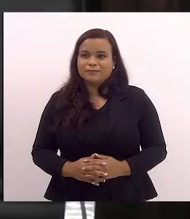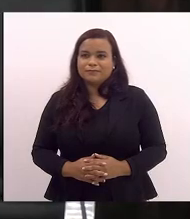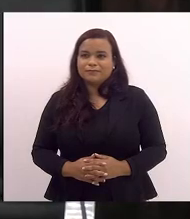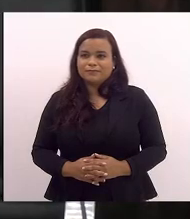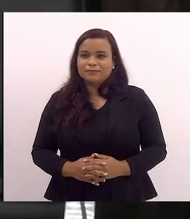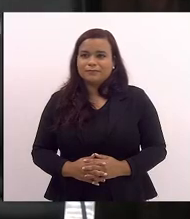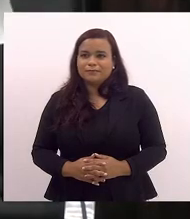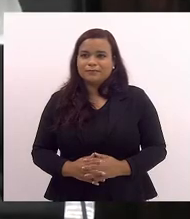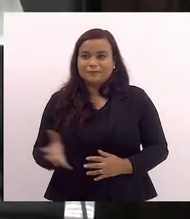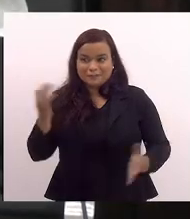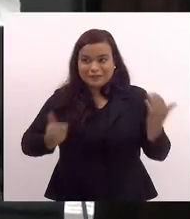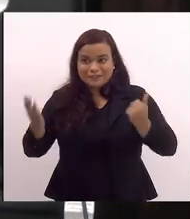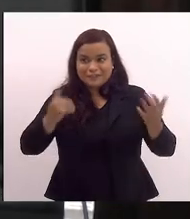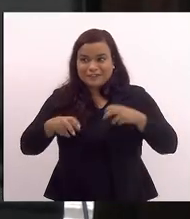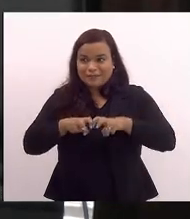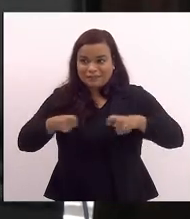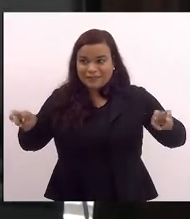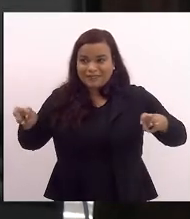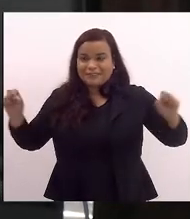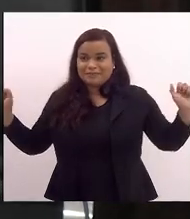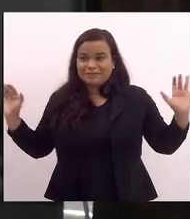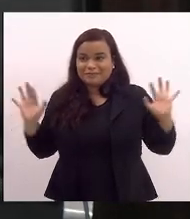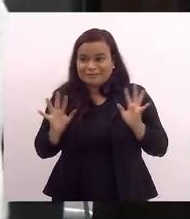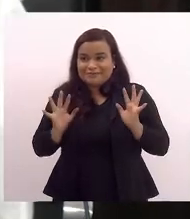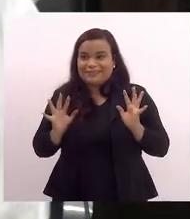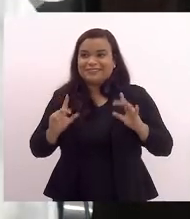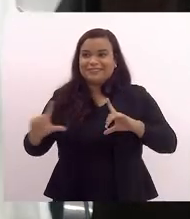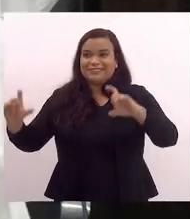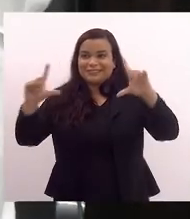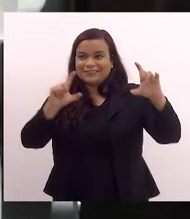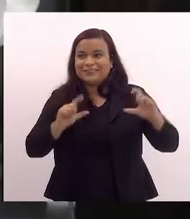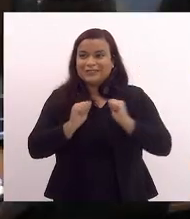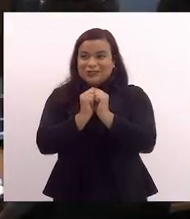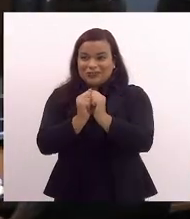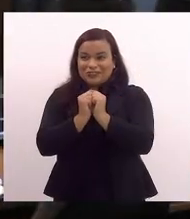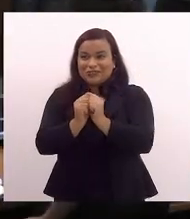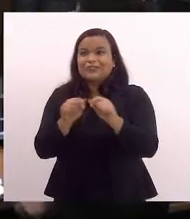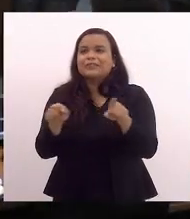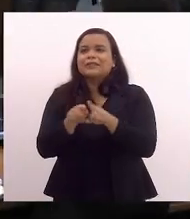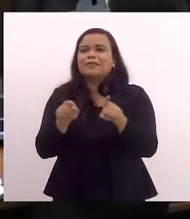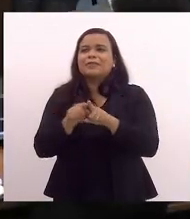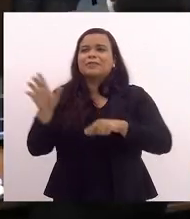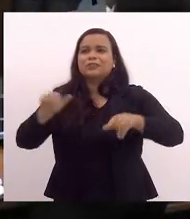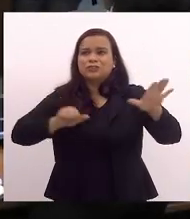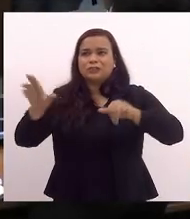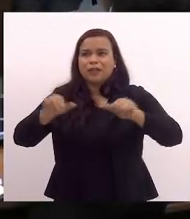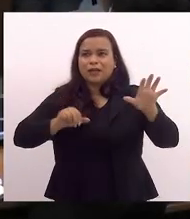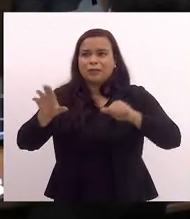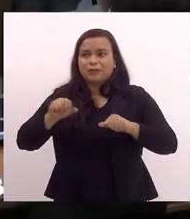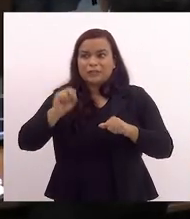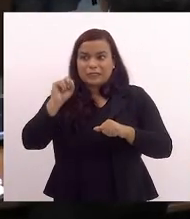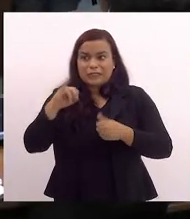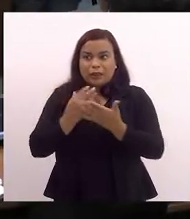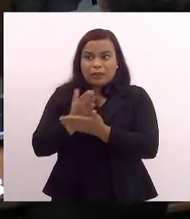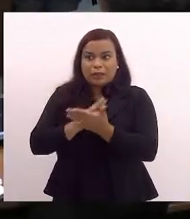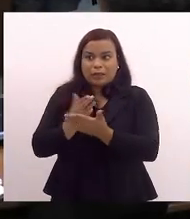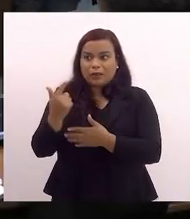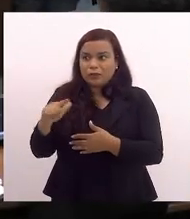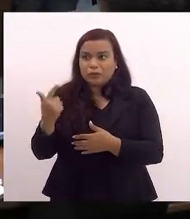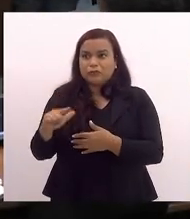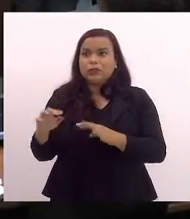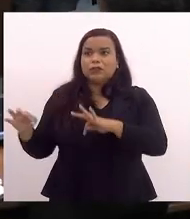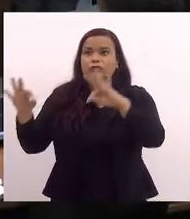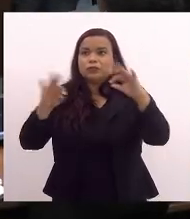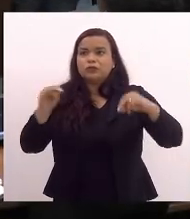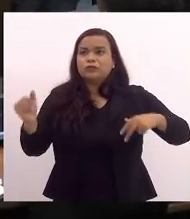Vem para cá vocês também da mesa, vem contribuir com esse afeto. E chamo também, se não se sentirem desconfortável, todas as